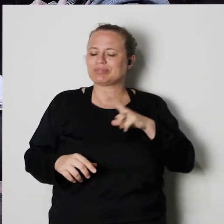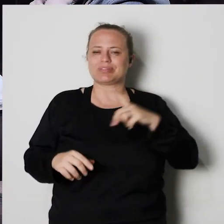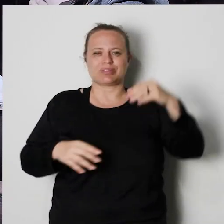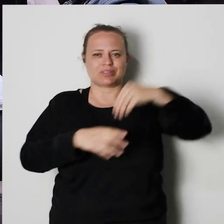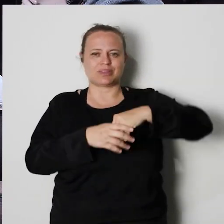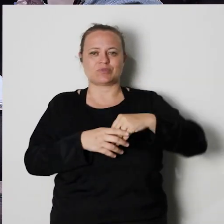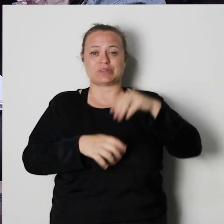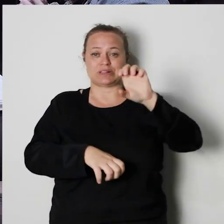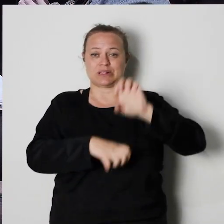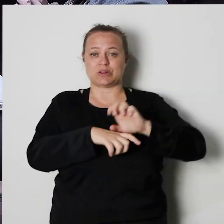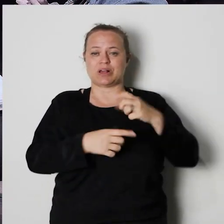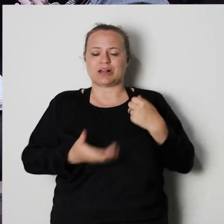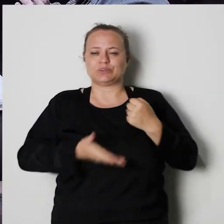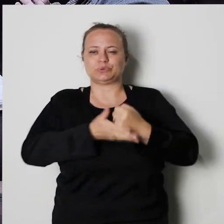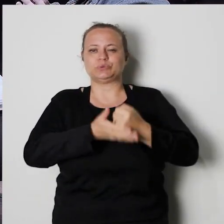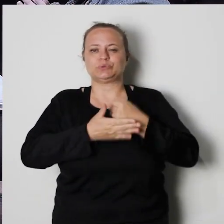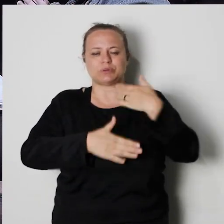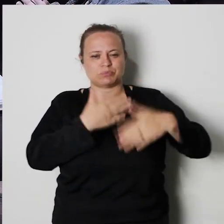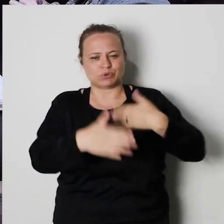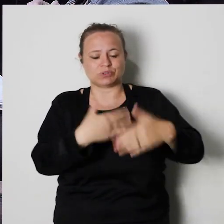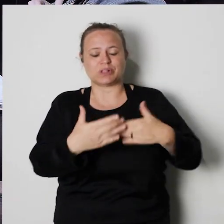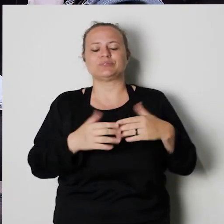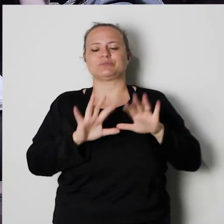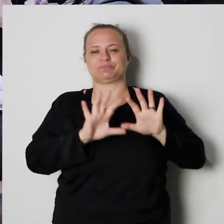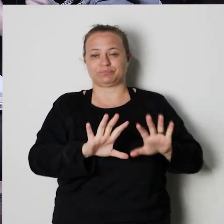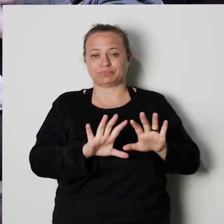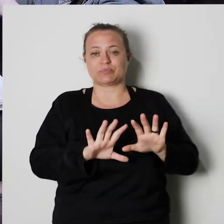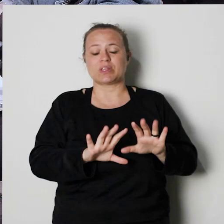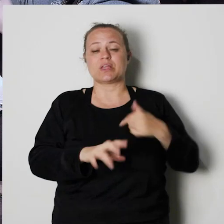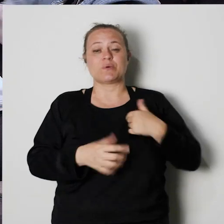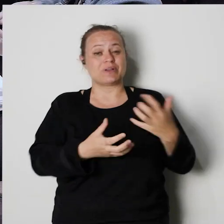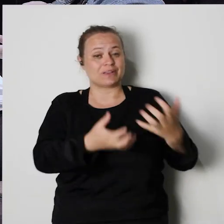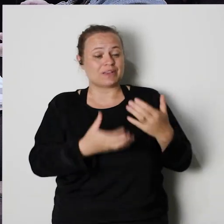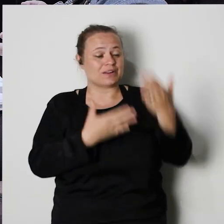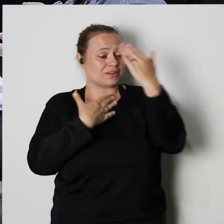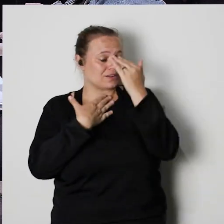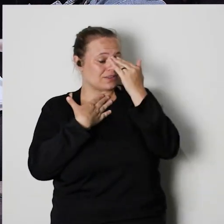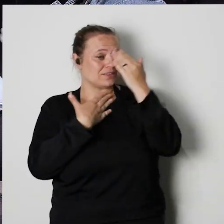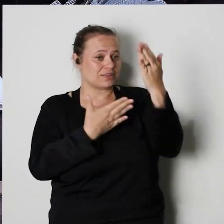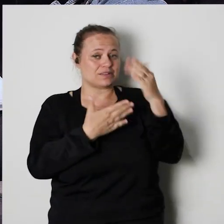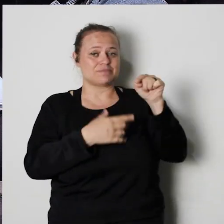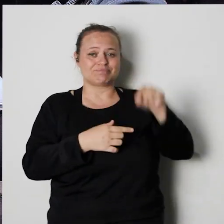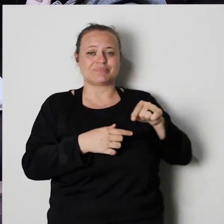UDESC e também universidades privadas que tem pelo Estado para auxiliar